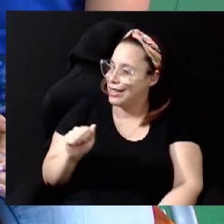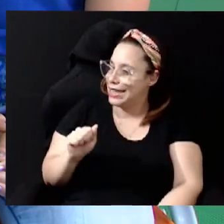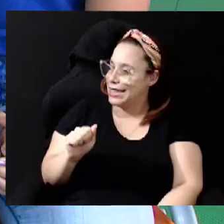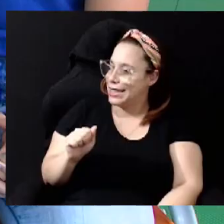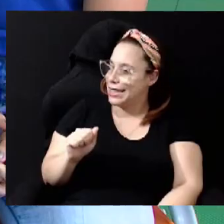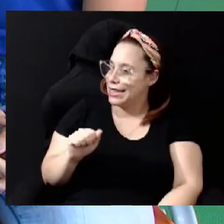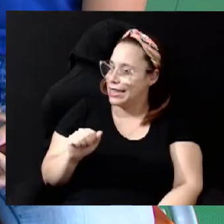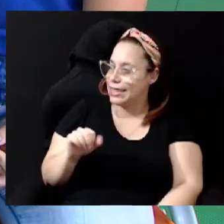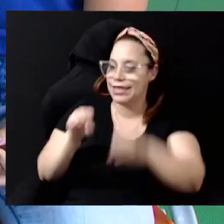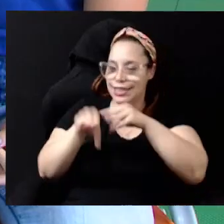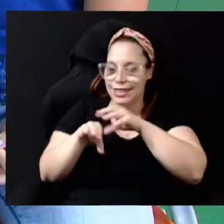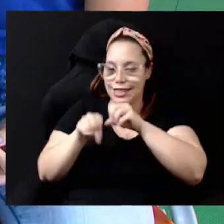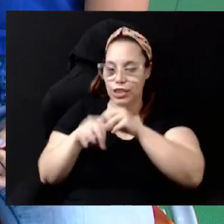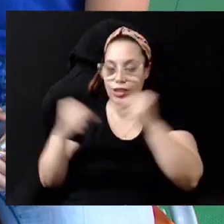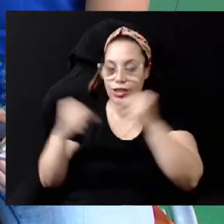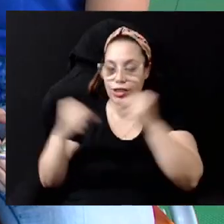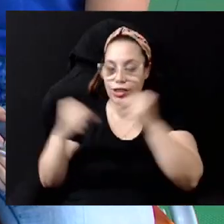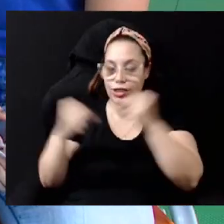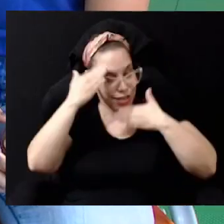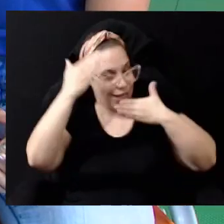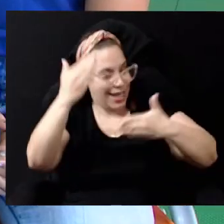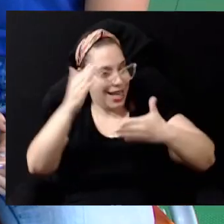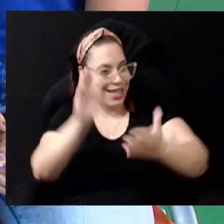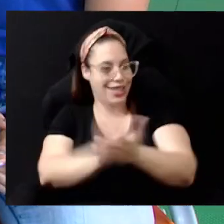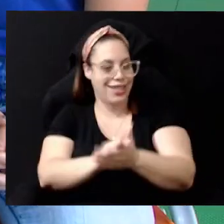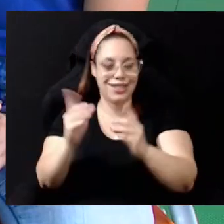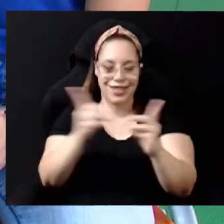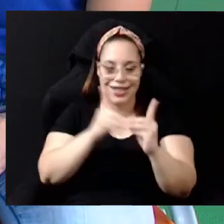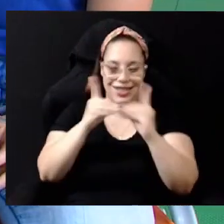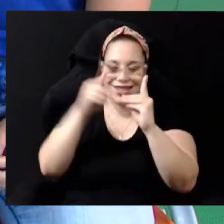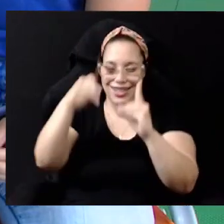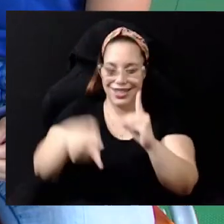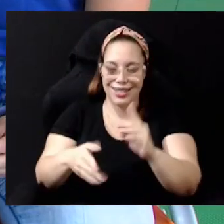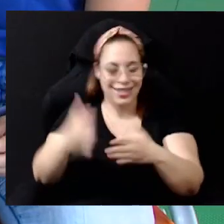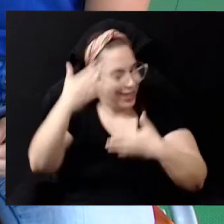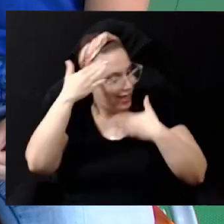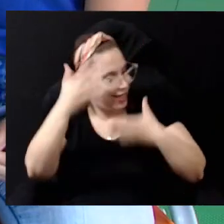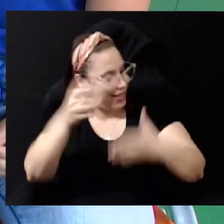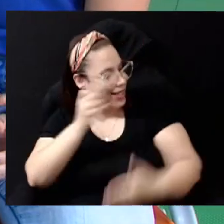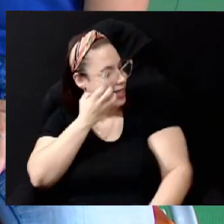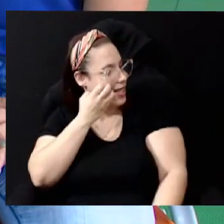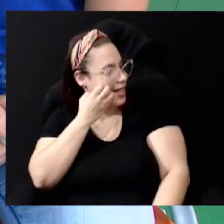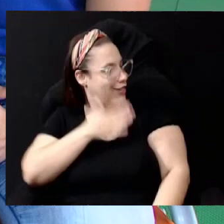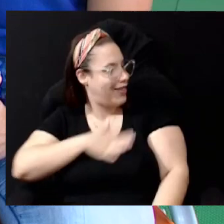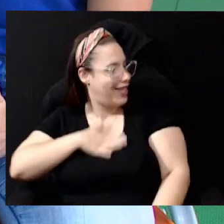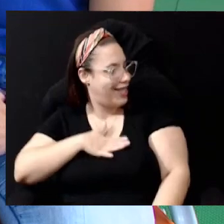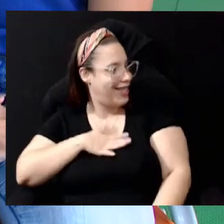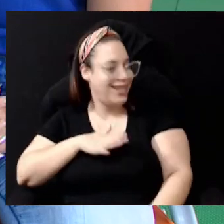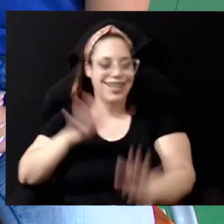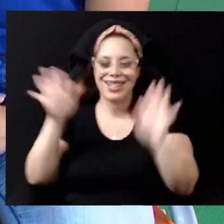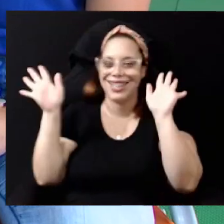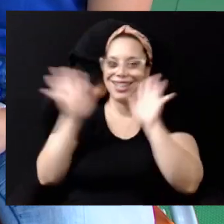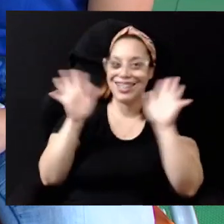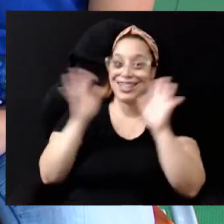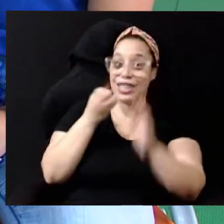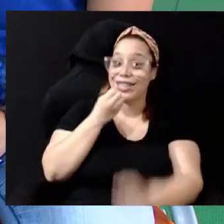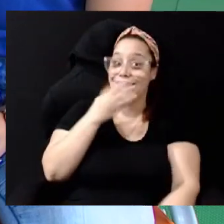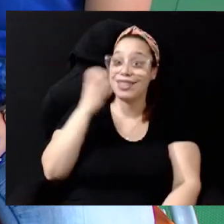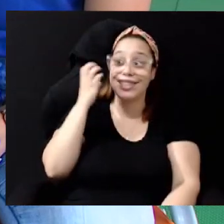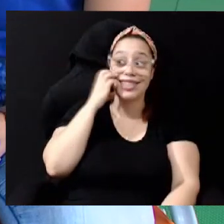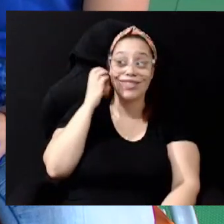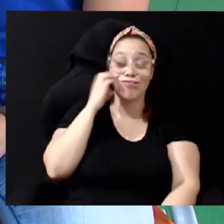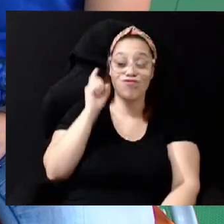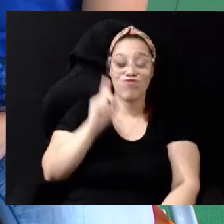da Fernanda sobre educação física. Obrigado, viu, Fernanda, por atender a gente aqui. Eu que agradeço, André. Foi um prazer. Valeu,